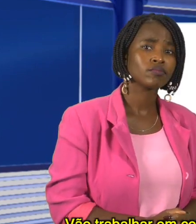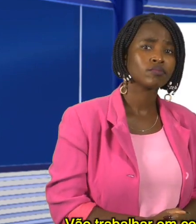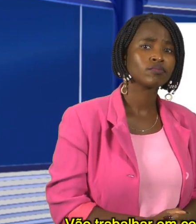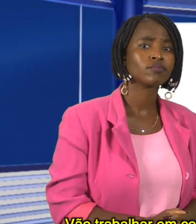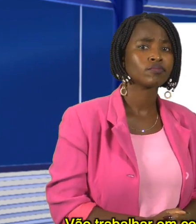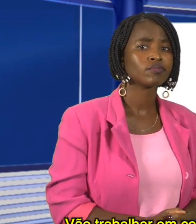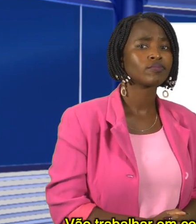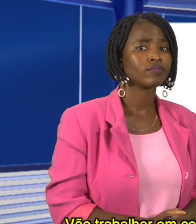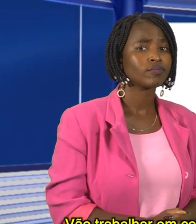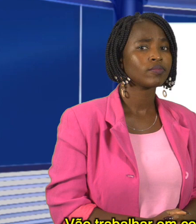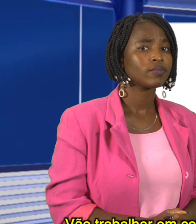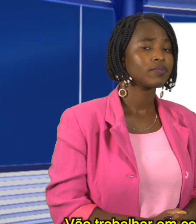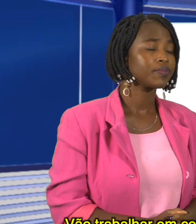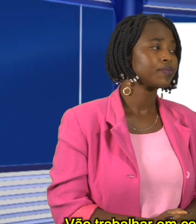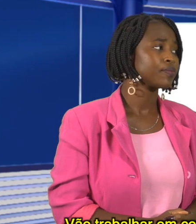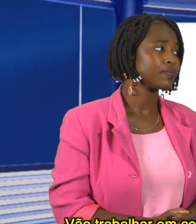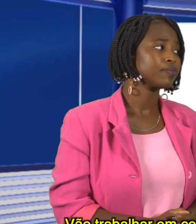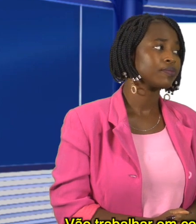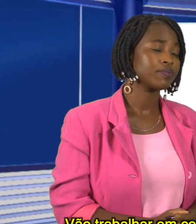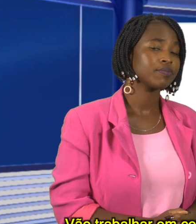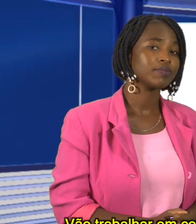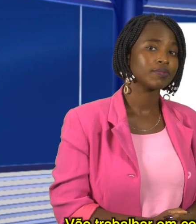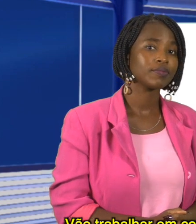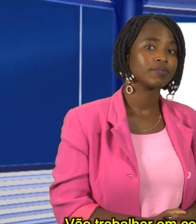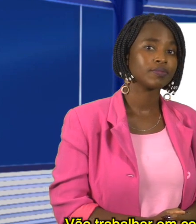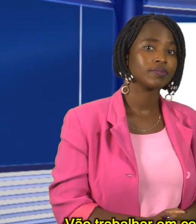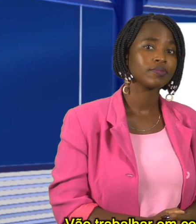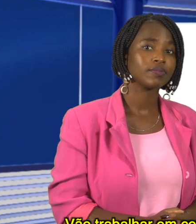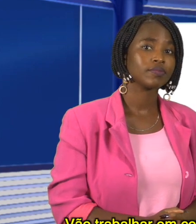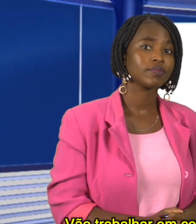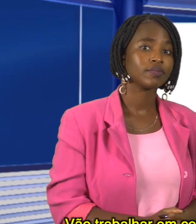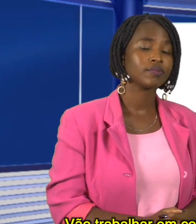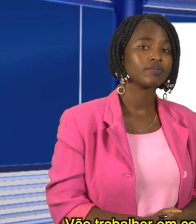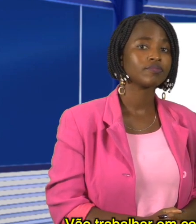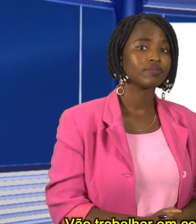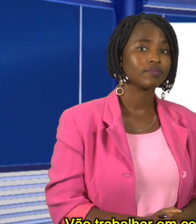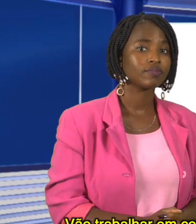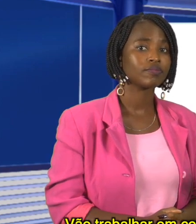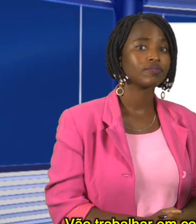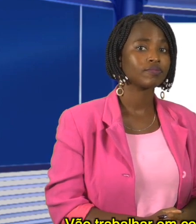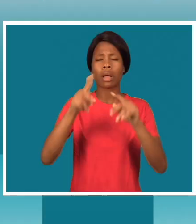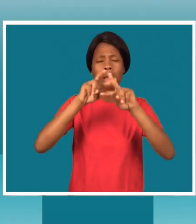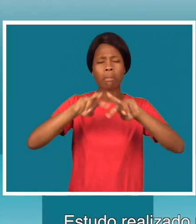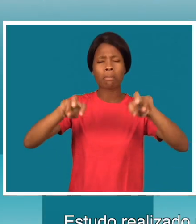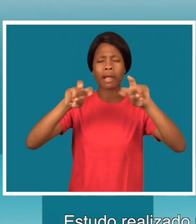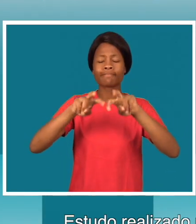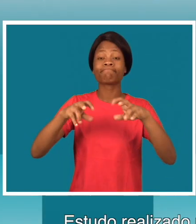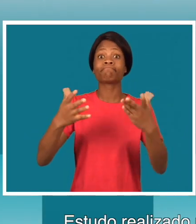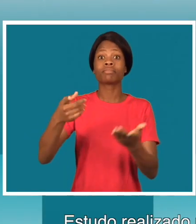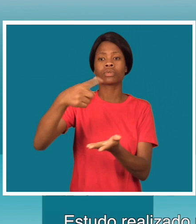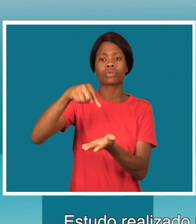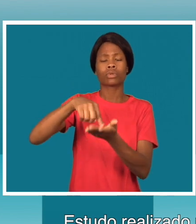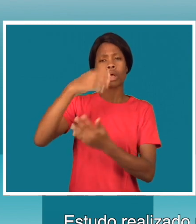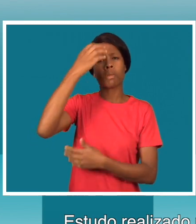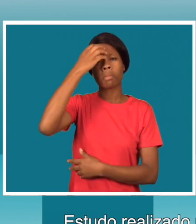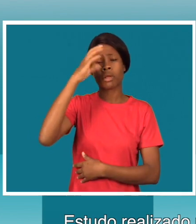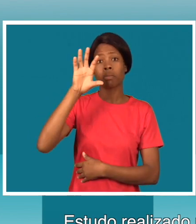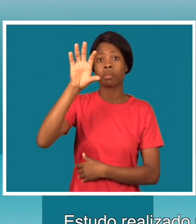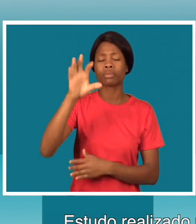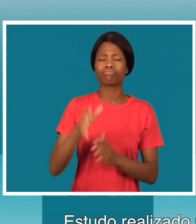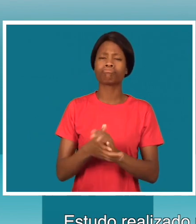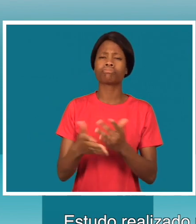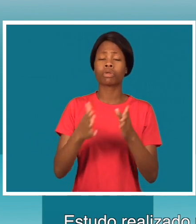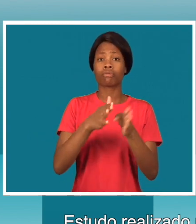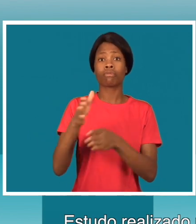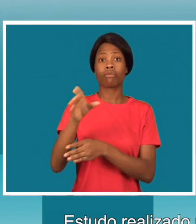que sejam aprovadas políticas de combate ao hiv e que sejam inclusivas estudo realizado na cidade